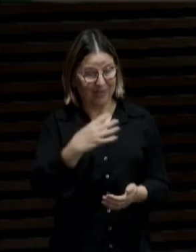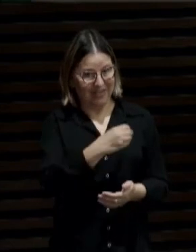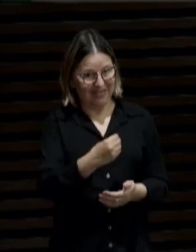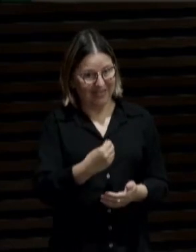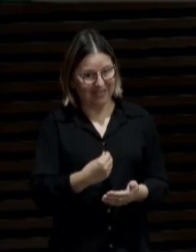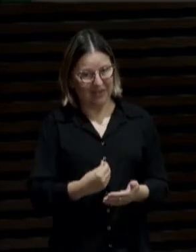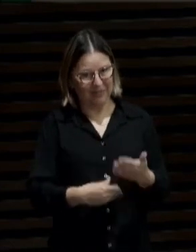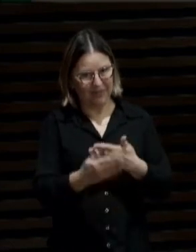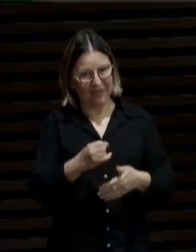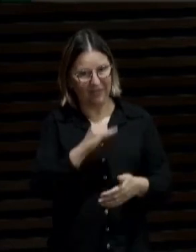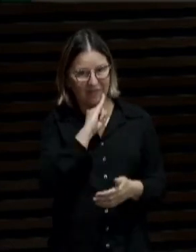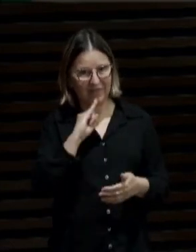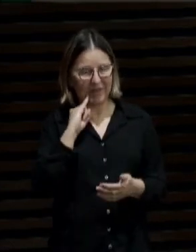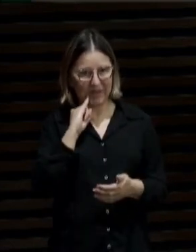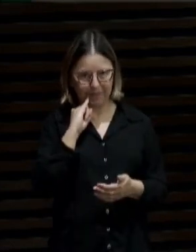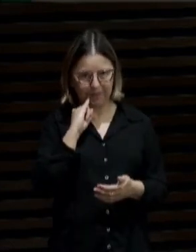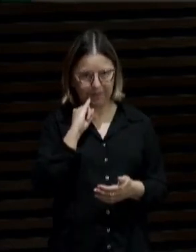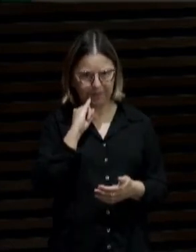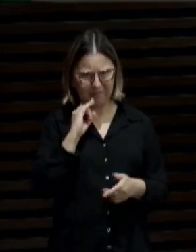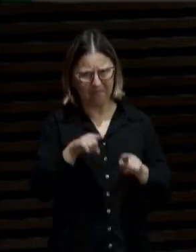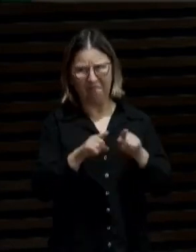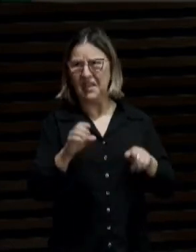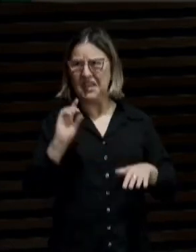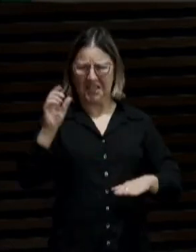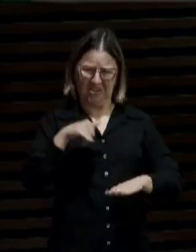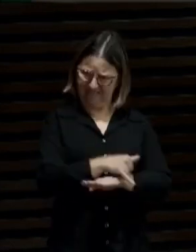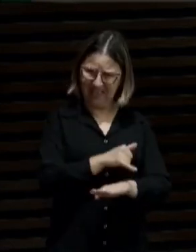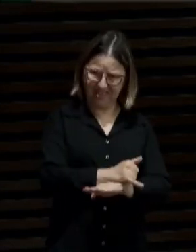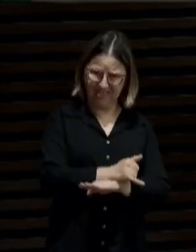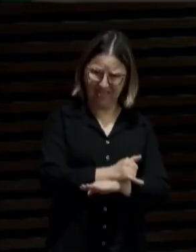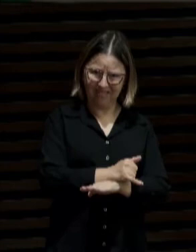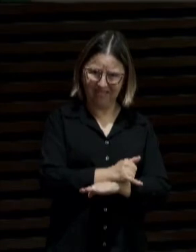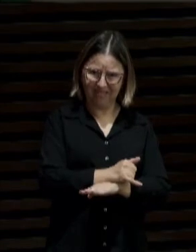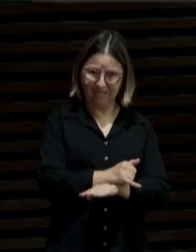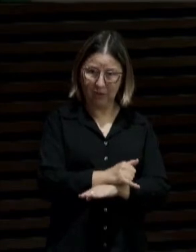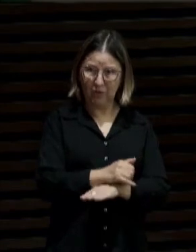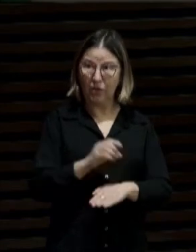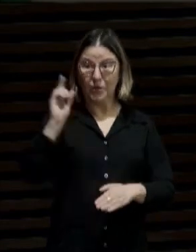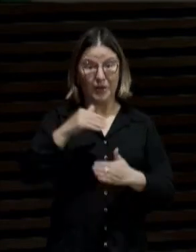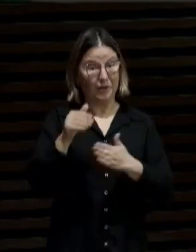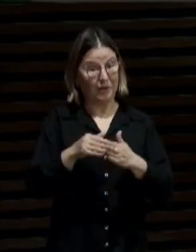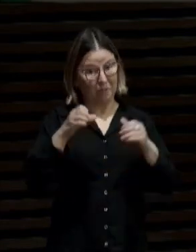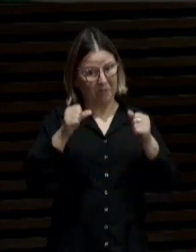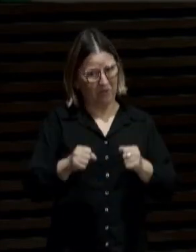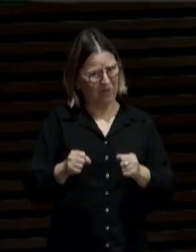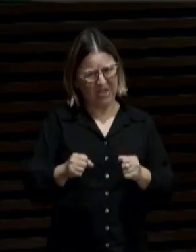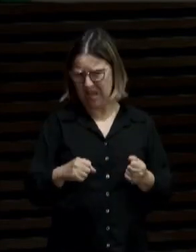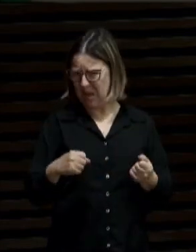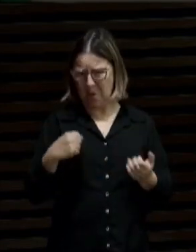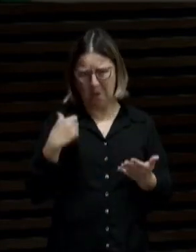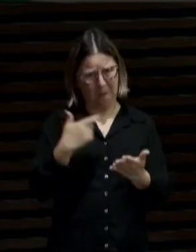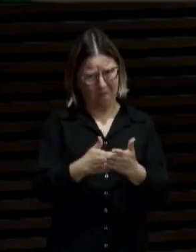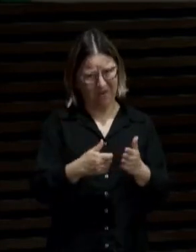ilógico. Teria Deus falhado? Será que o Todo-Poderoso não conseguiu cumprir a promessa e precisou